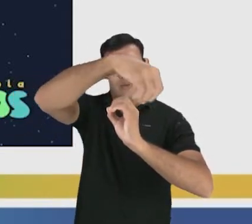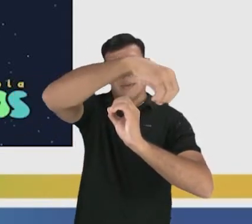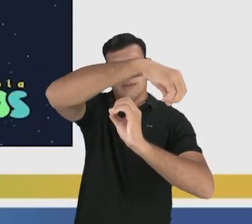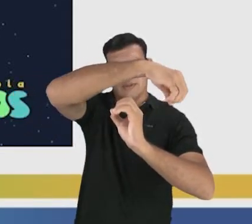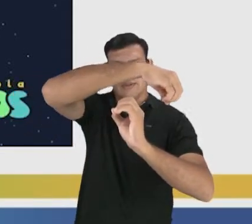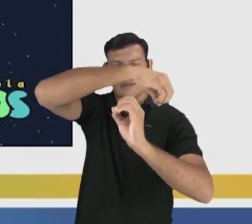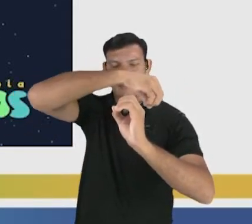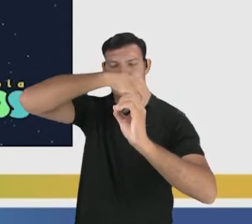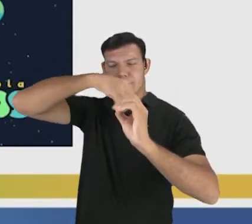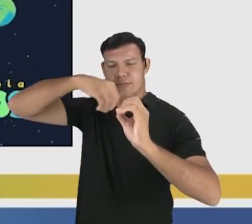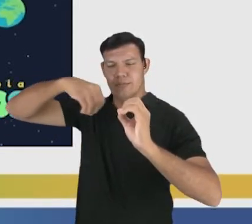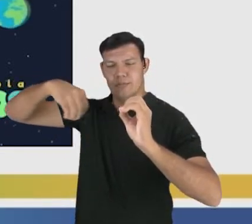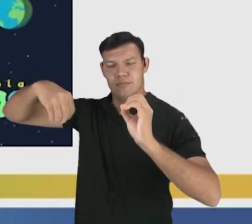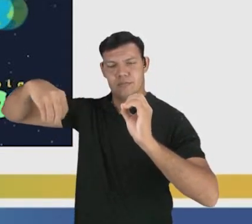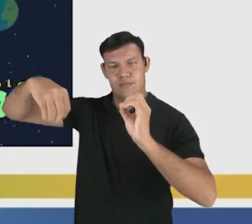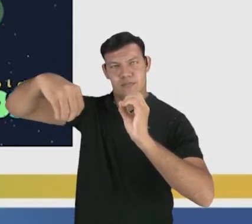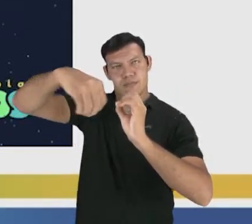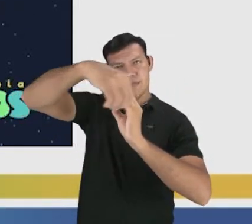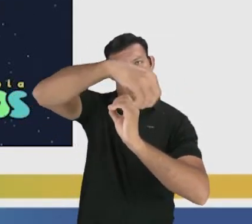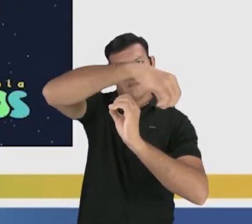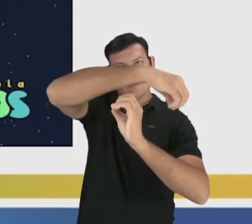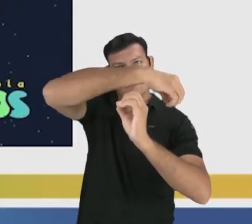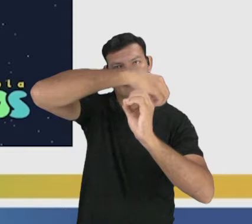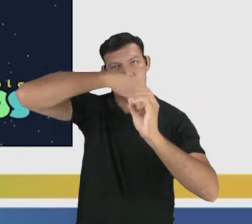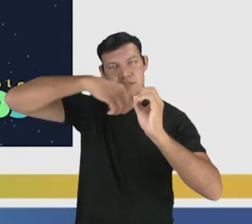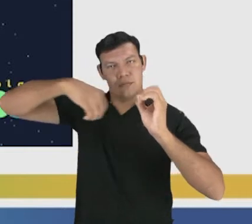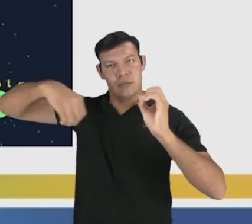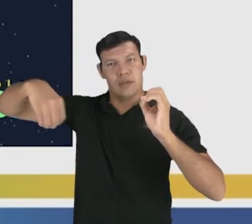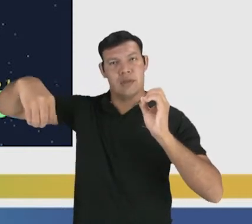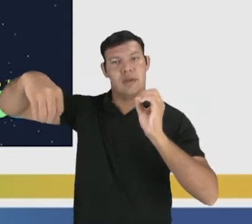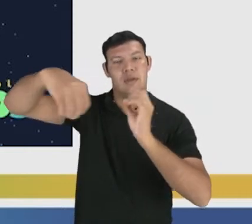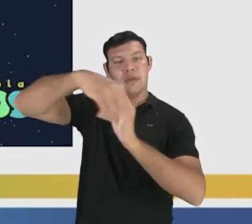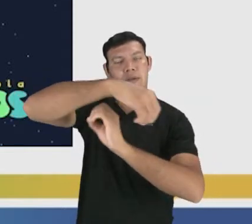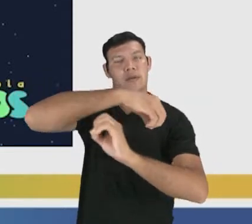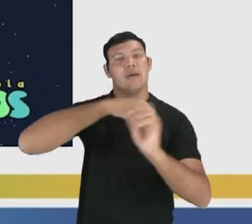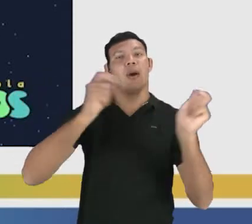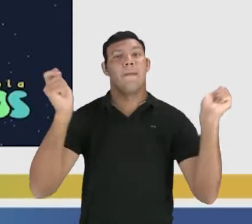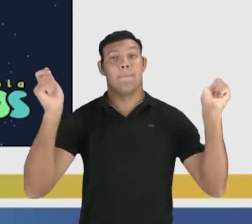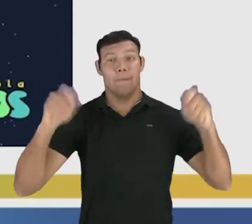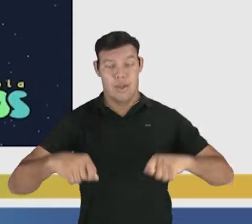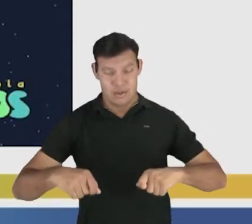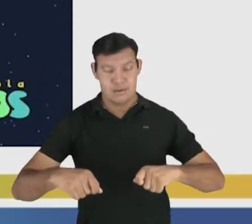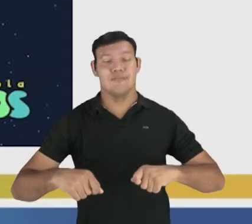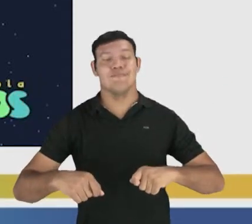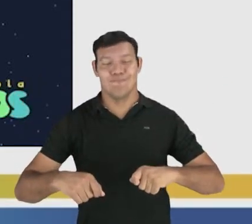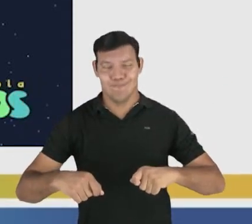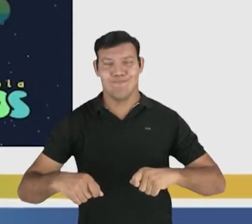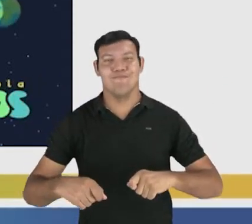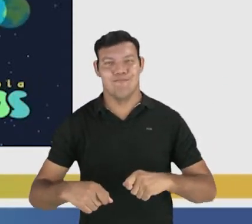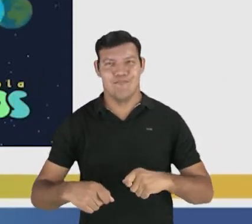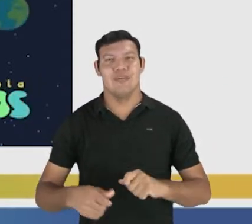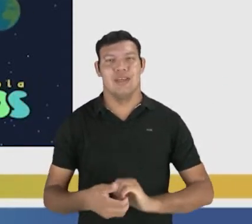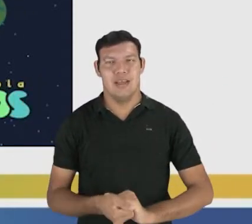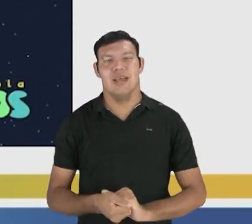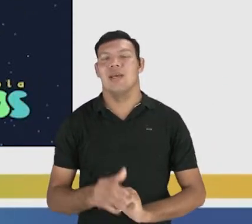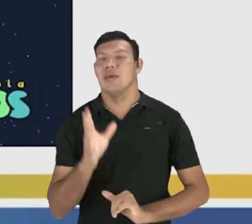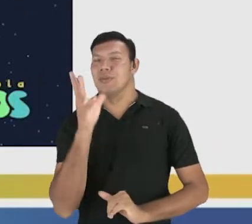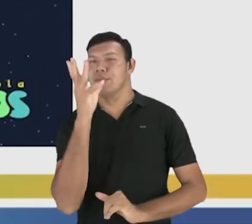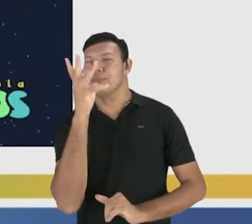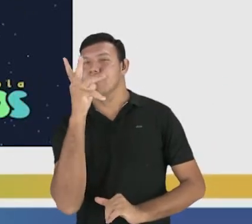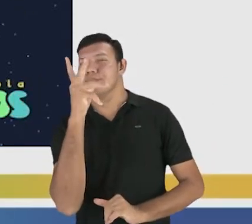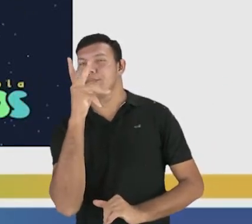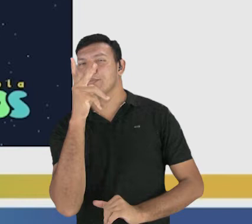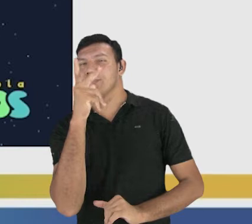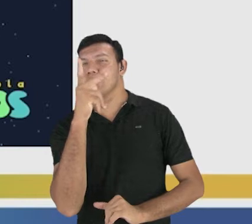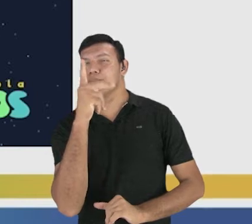em volta do Sol. E aí é claro que para que ela consiga realizar todo esse percurso, demanda um pouco mais de tempo,